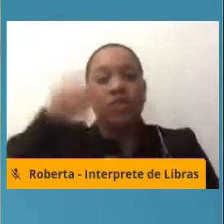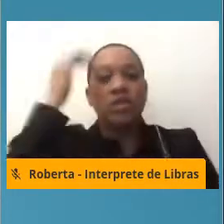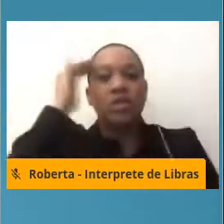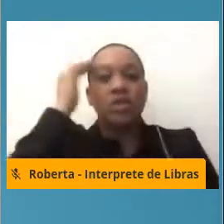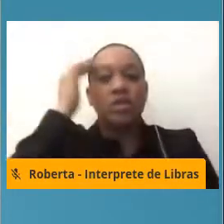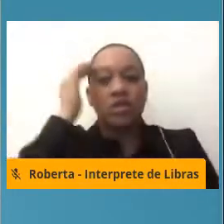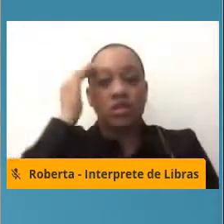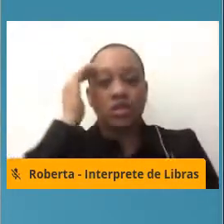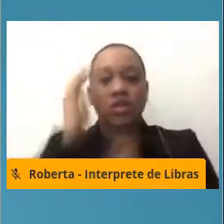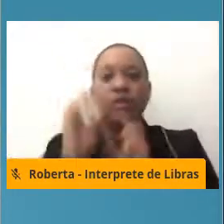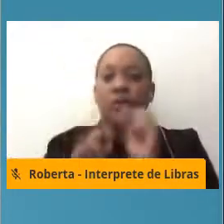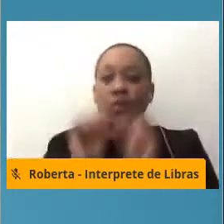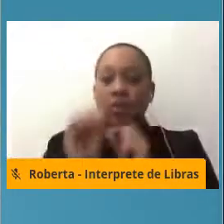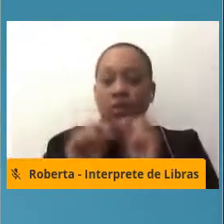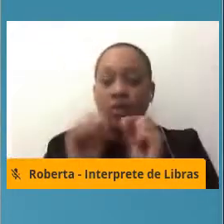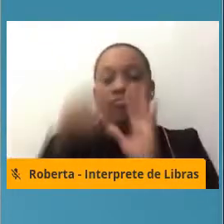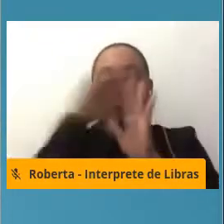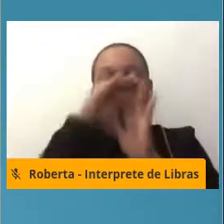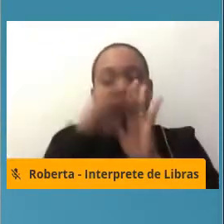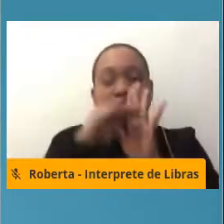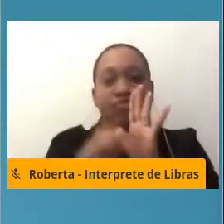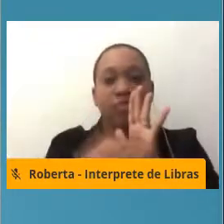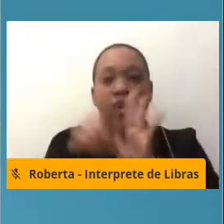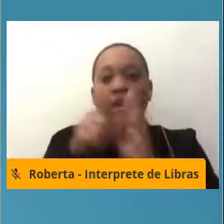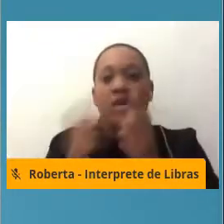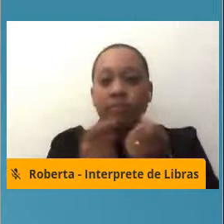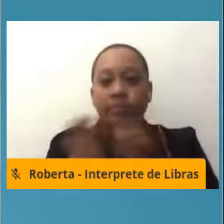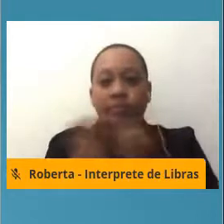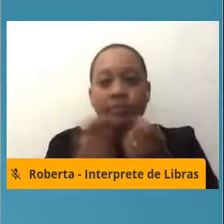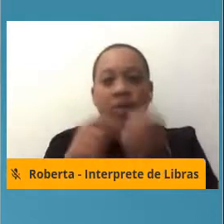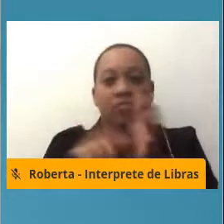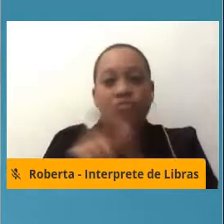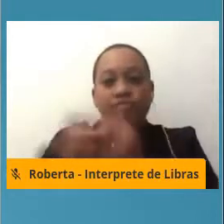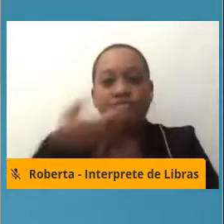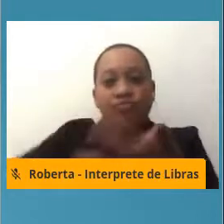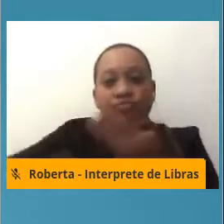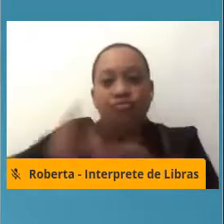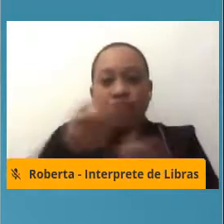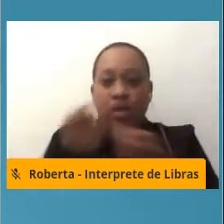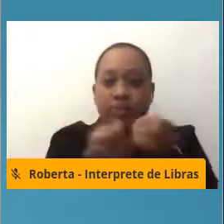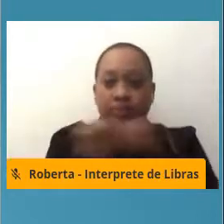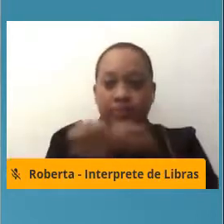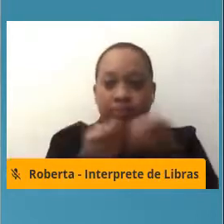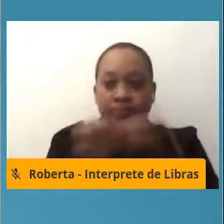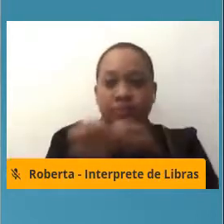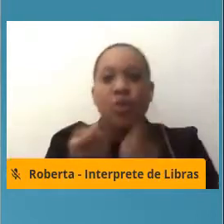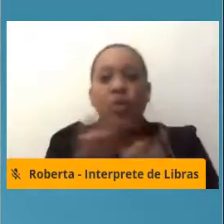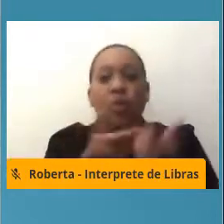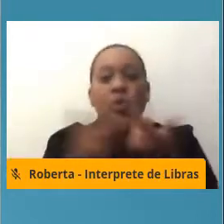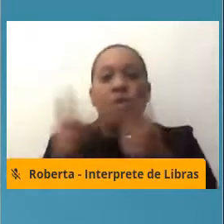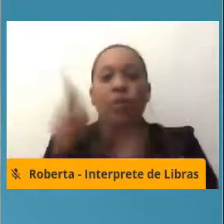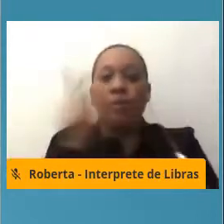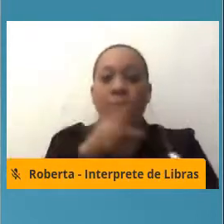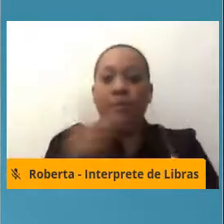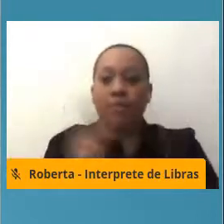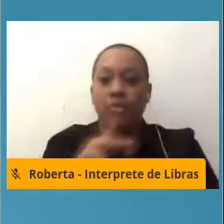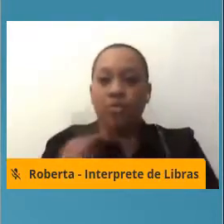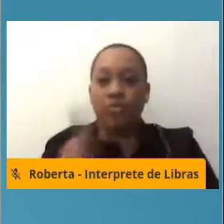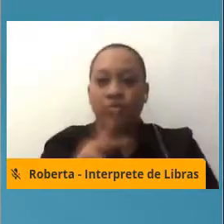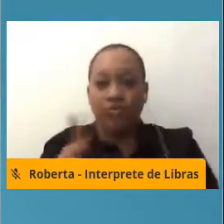aqui hoje, né? E ele vai ser o mediador dessa mesa. Dois outros professores da mesa, que se